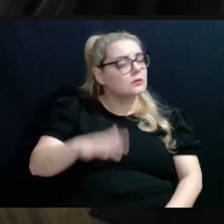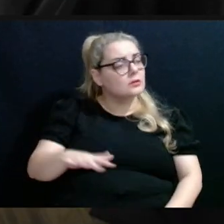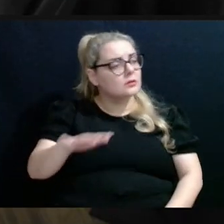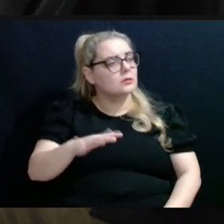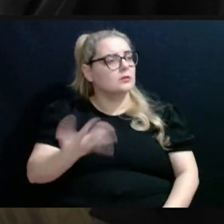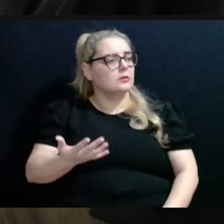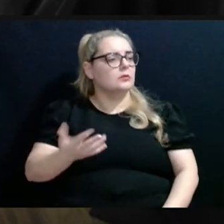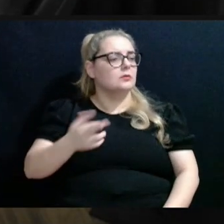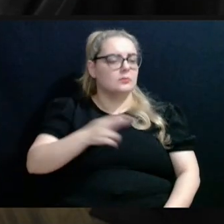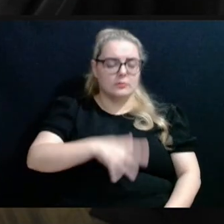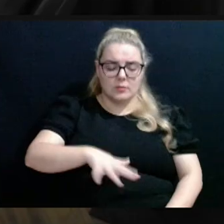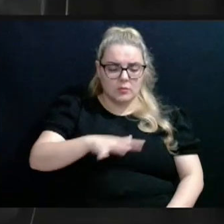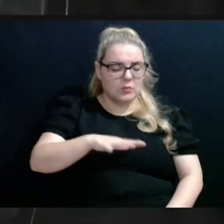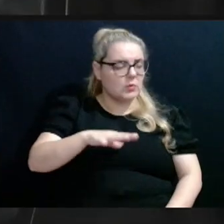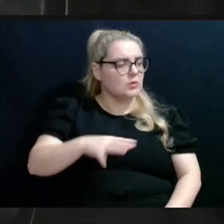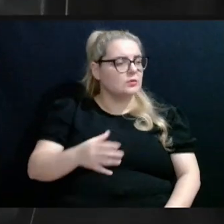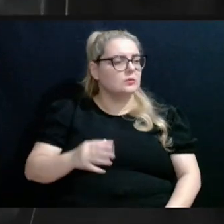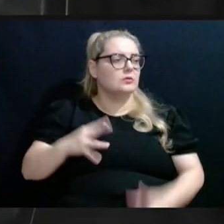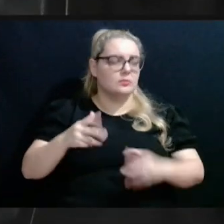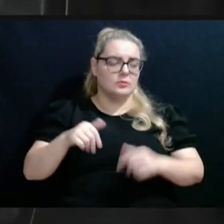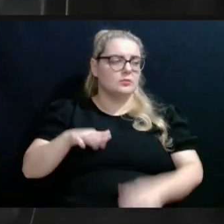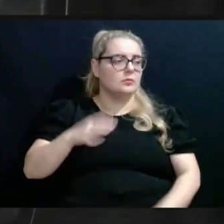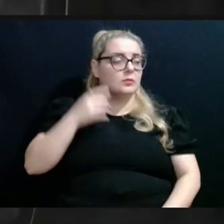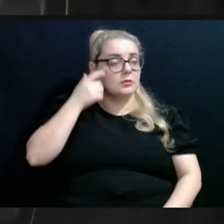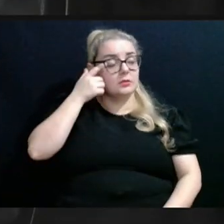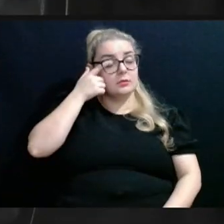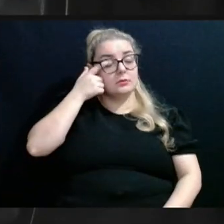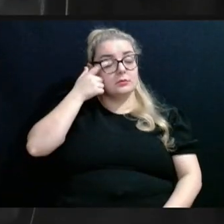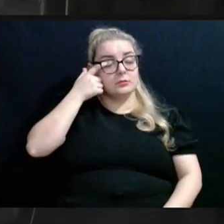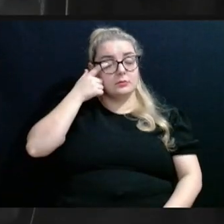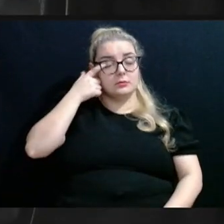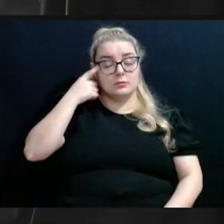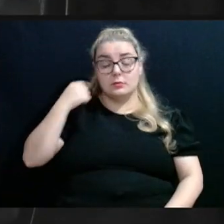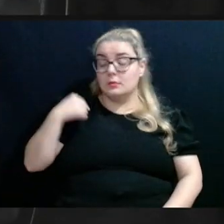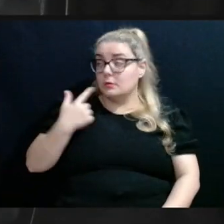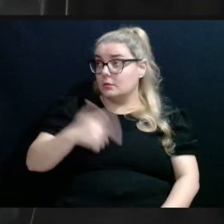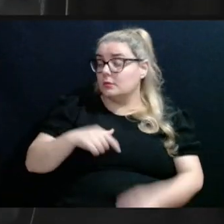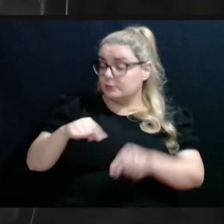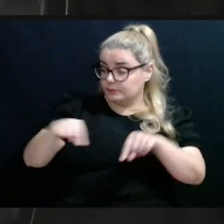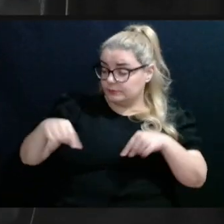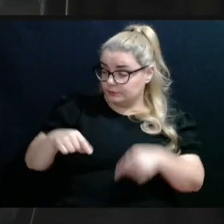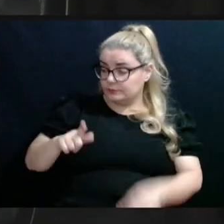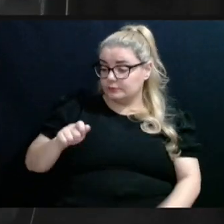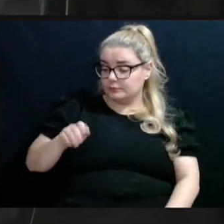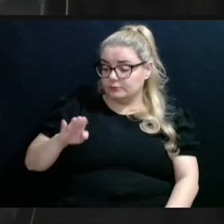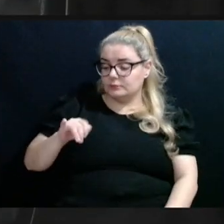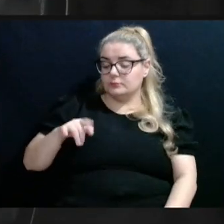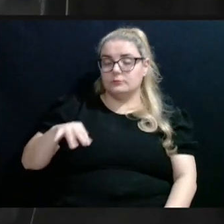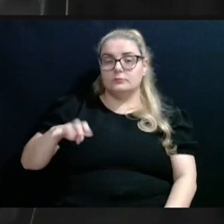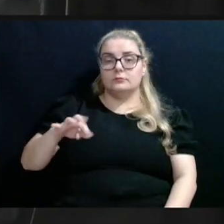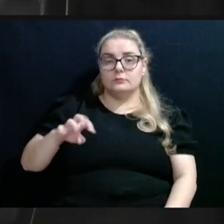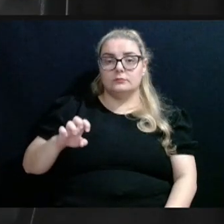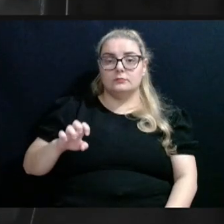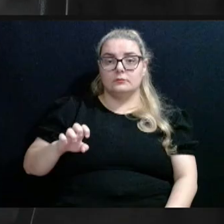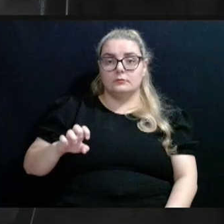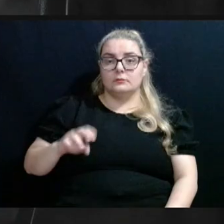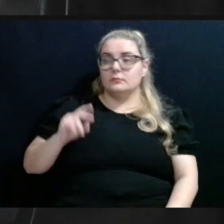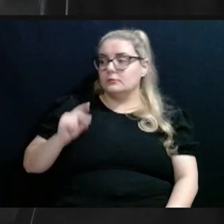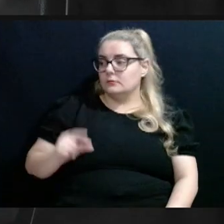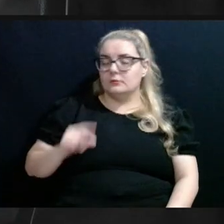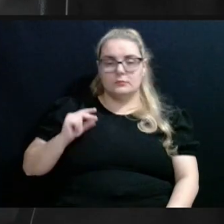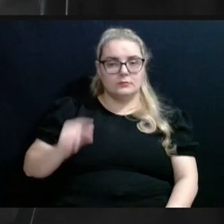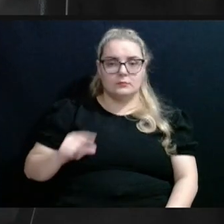cidade e tudo mais. Nós temos o nosso gabinete que tem o telefone já o tempo todo sendo tocado,